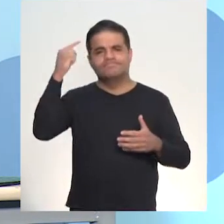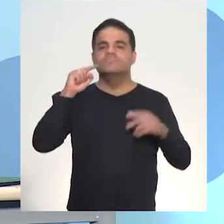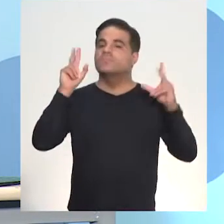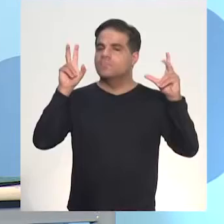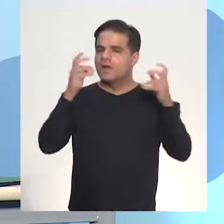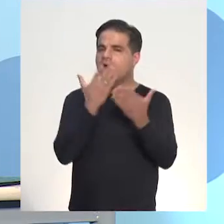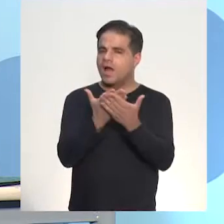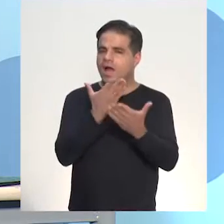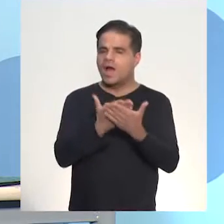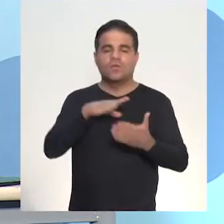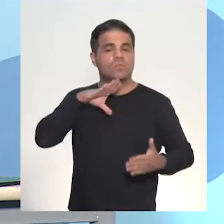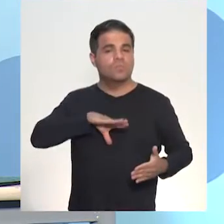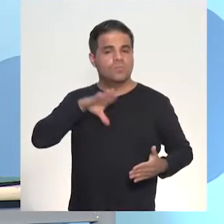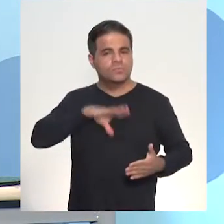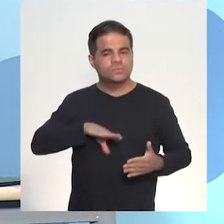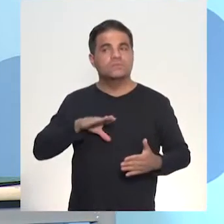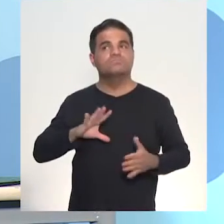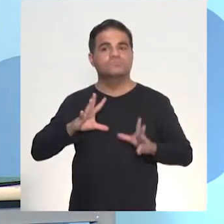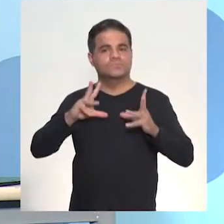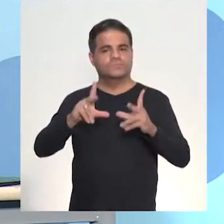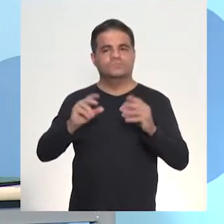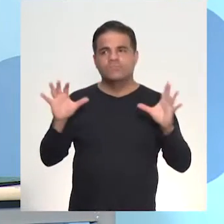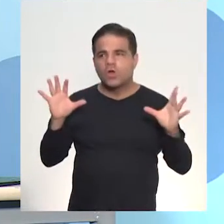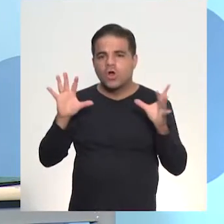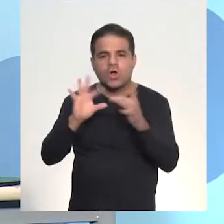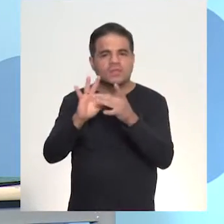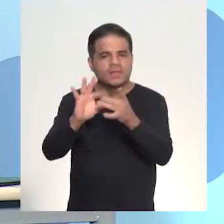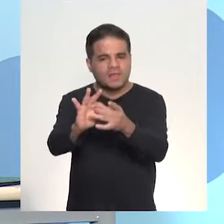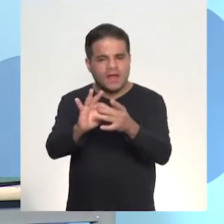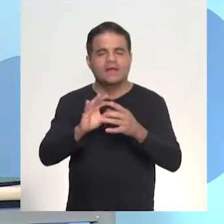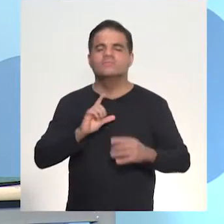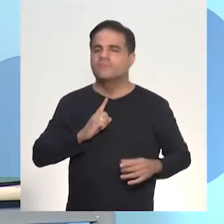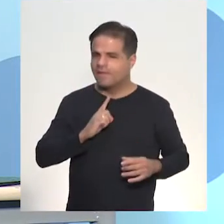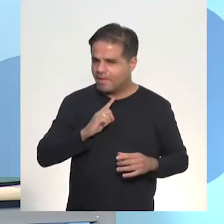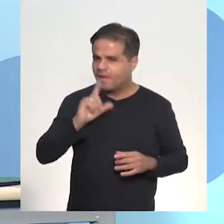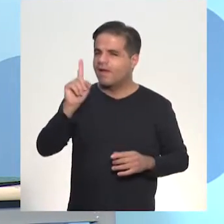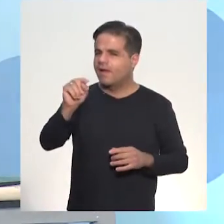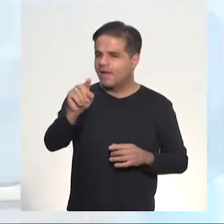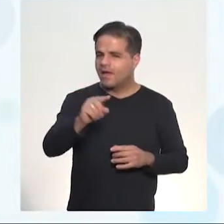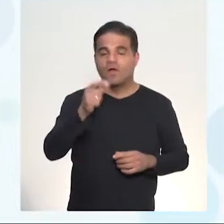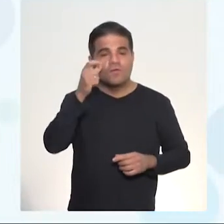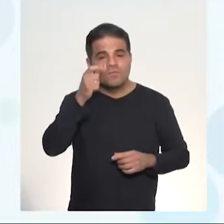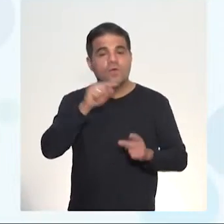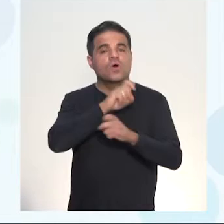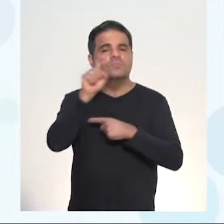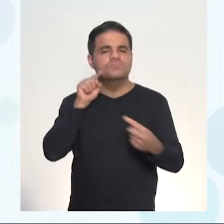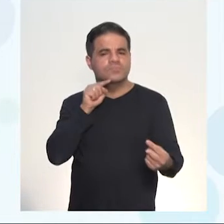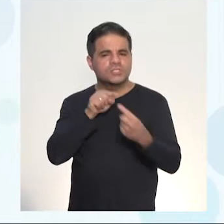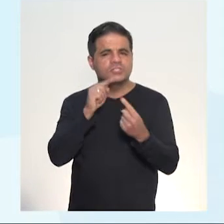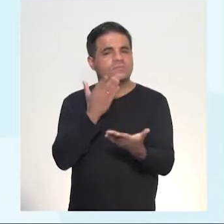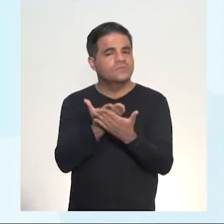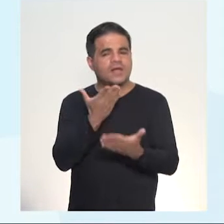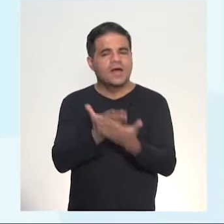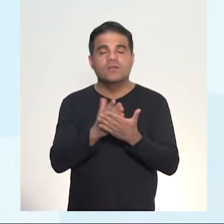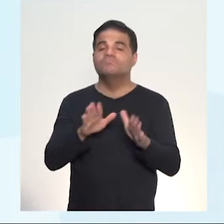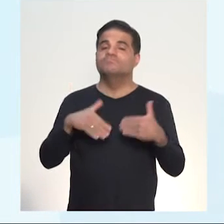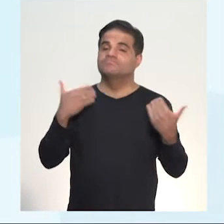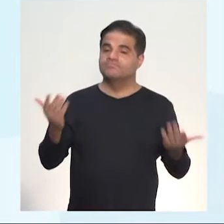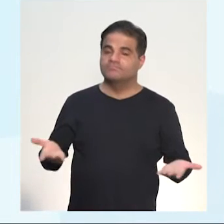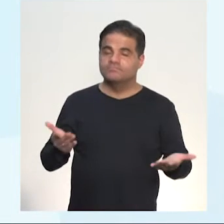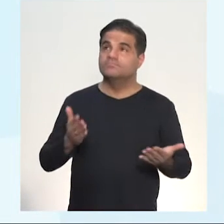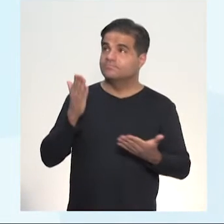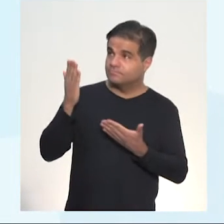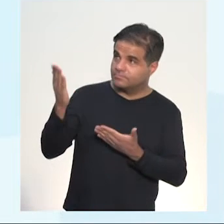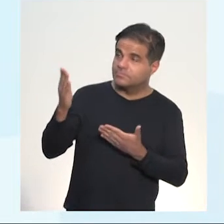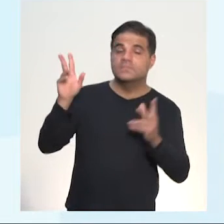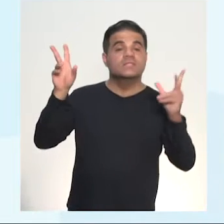de língua portuguesa, onde tudo está conectado. Olha só, vamos ver o objetivo da nossa aula aí. Então tá aí, ó,